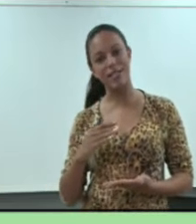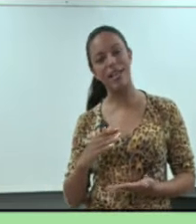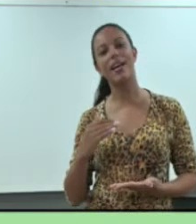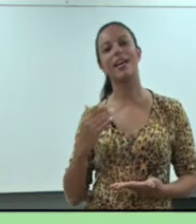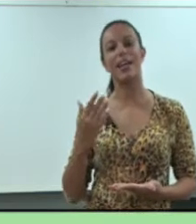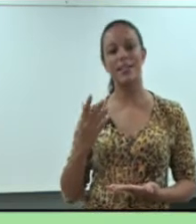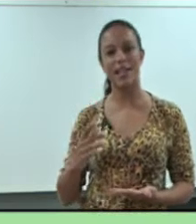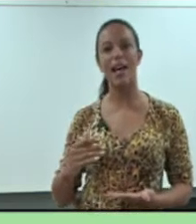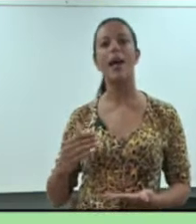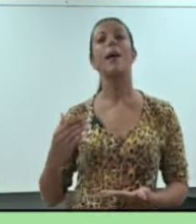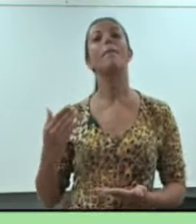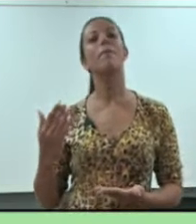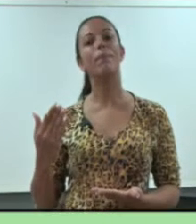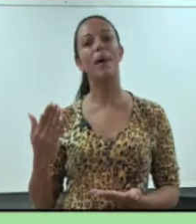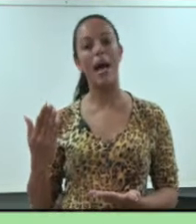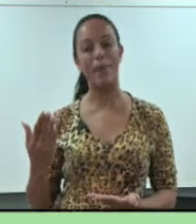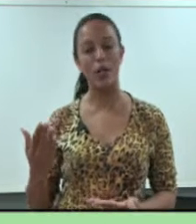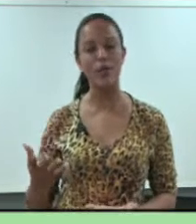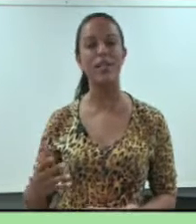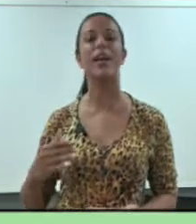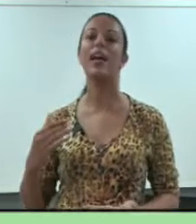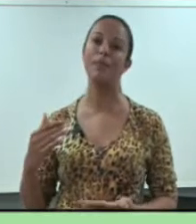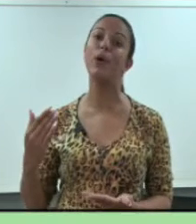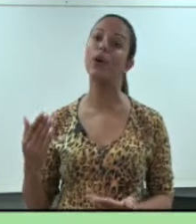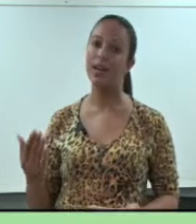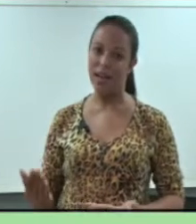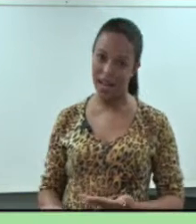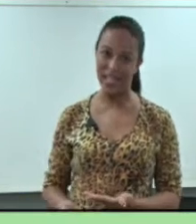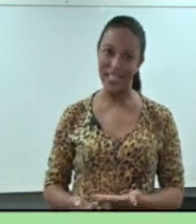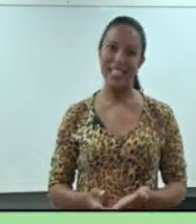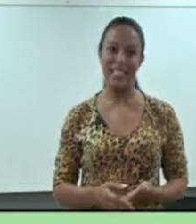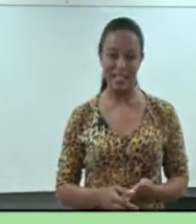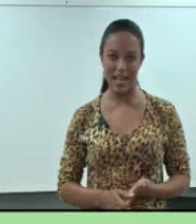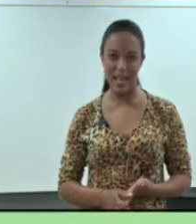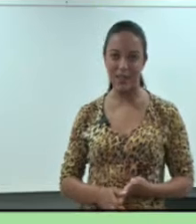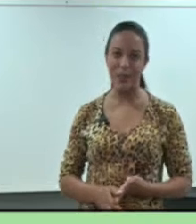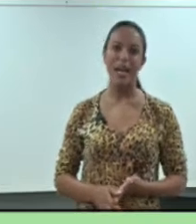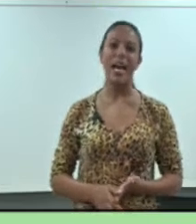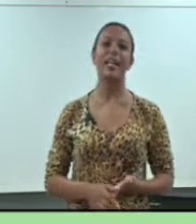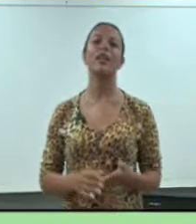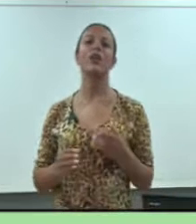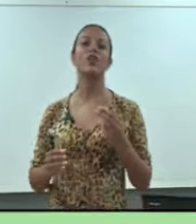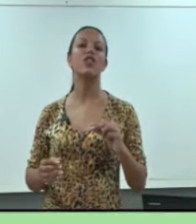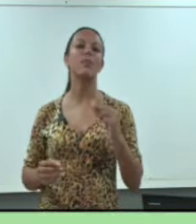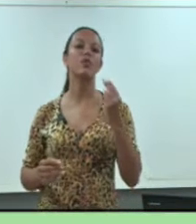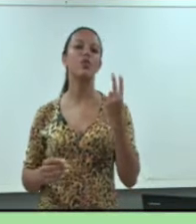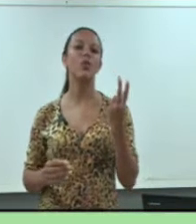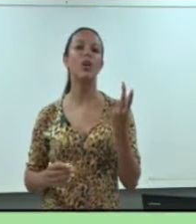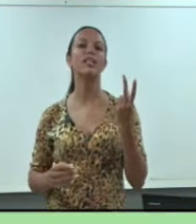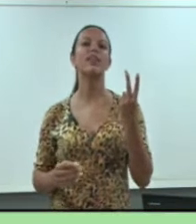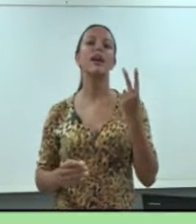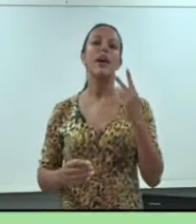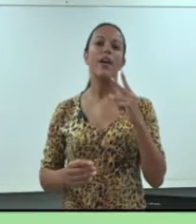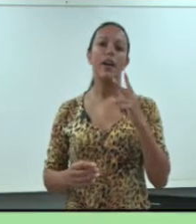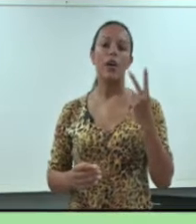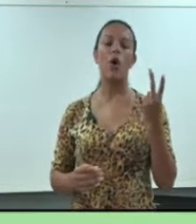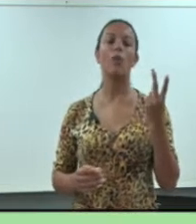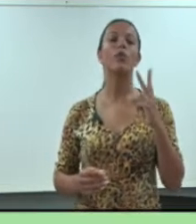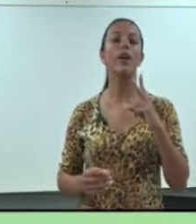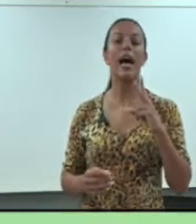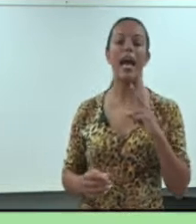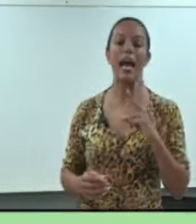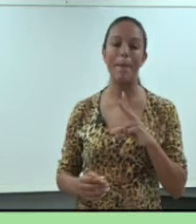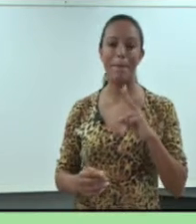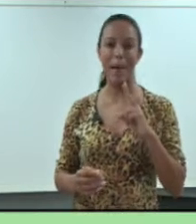vão nascer crescer reproduzir e morrer Tá certo então nós temos duas